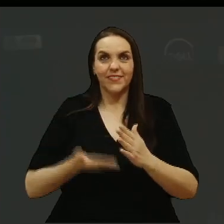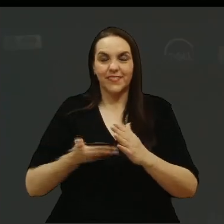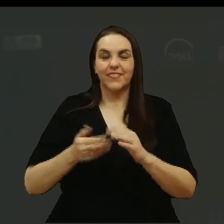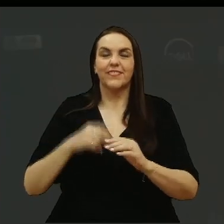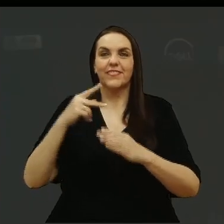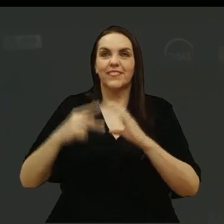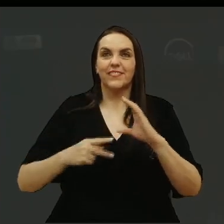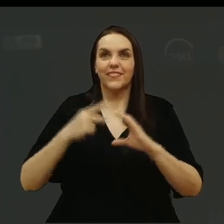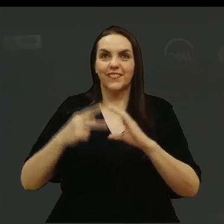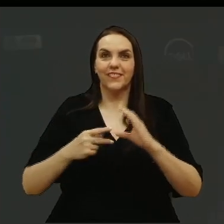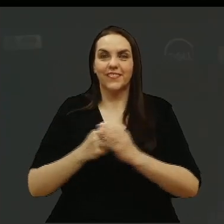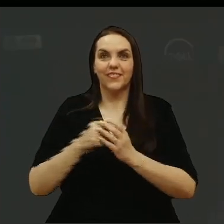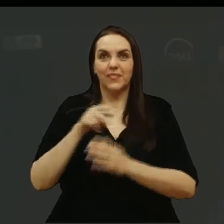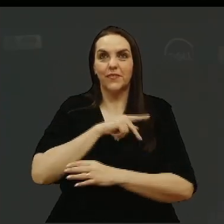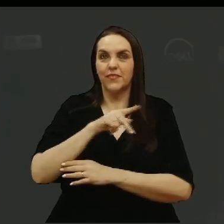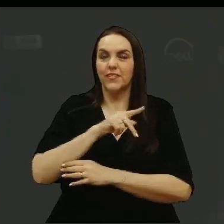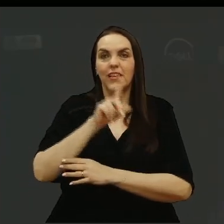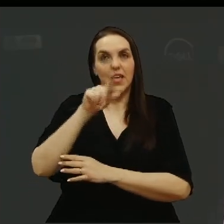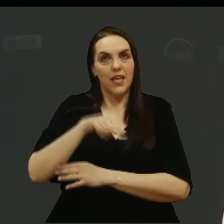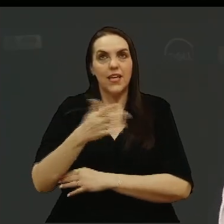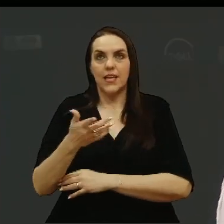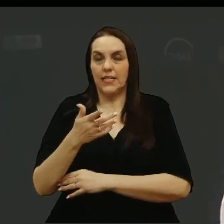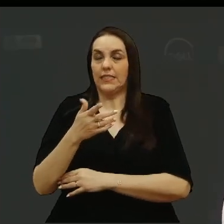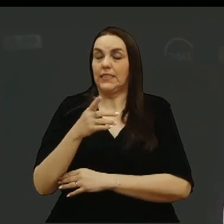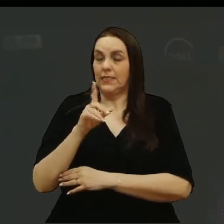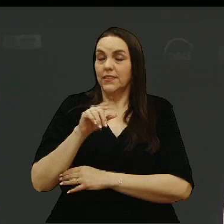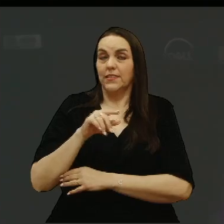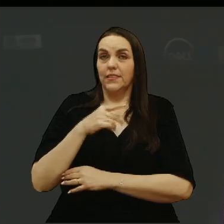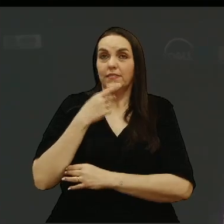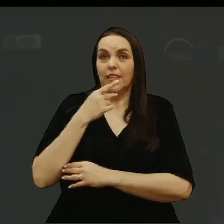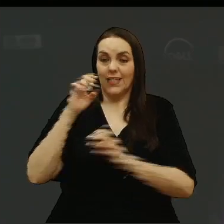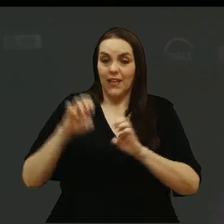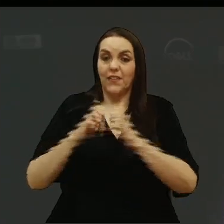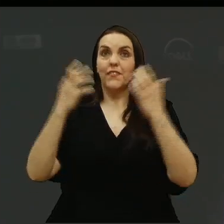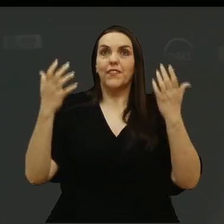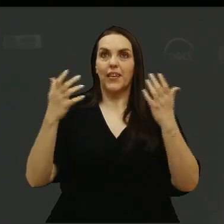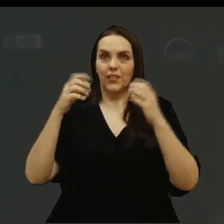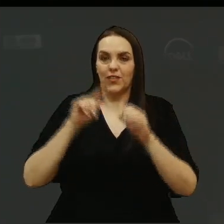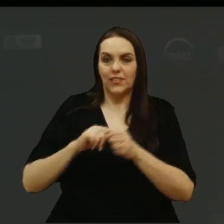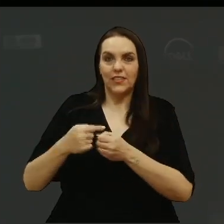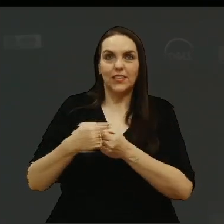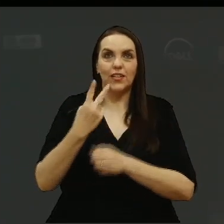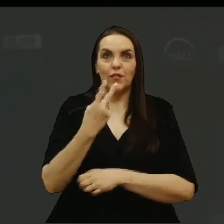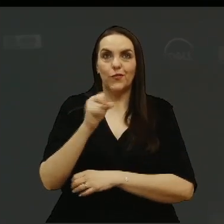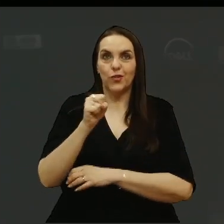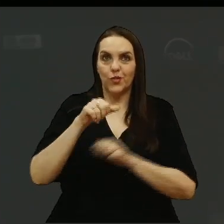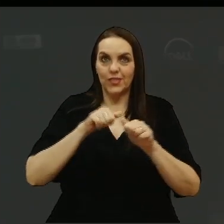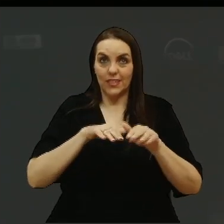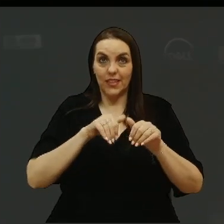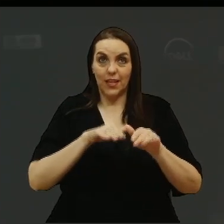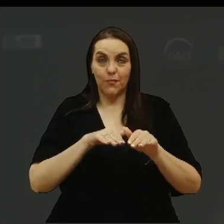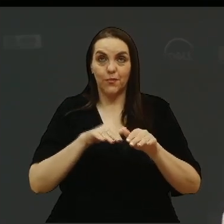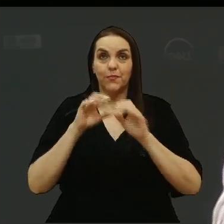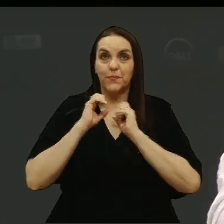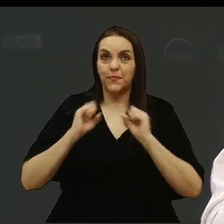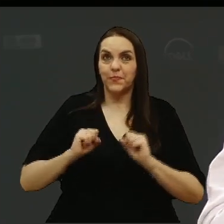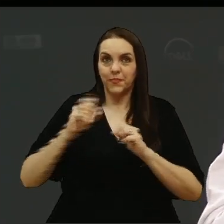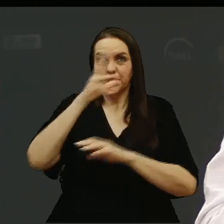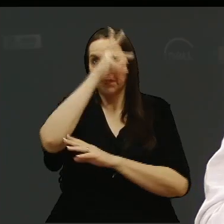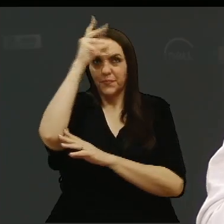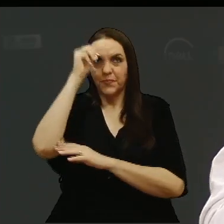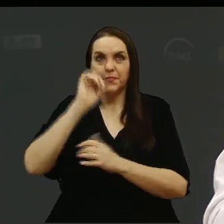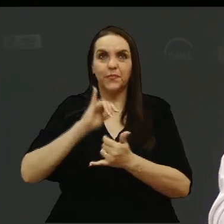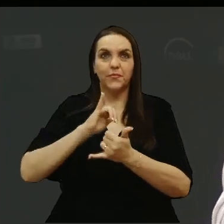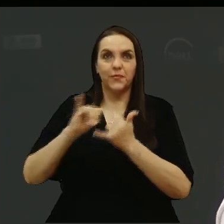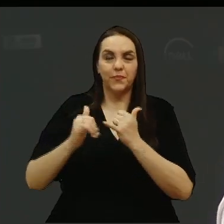Legislativa. Presidente, é inegável que nós tivemos um grande evento realizado nesse município no dia 28 de setembro pela Secretaria Municipal de Esporte